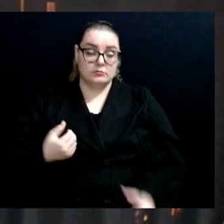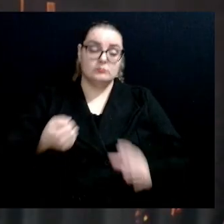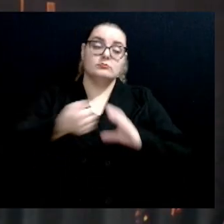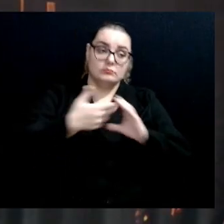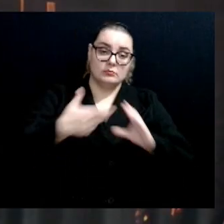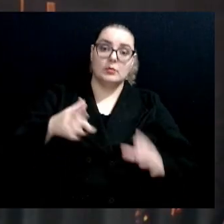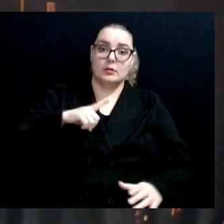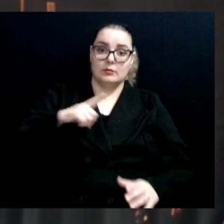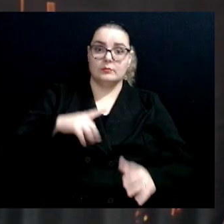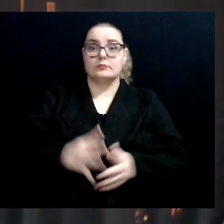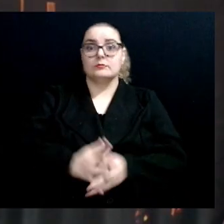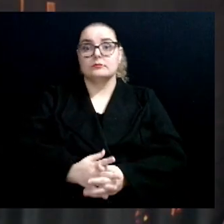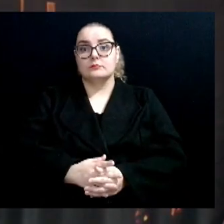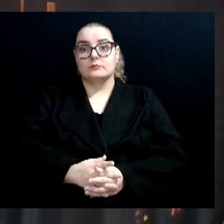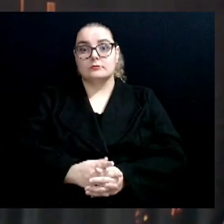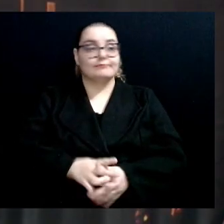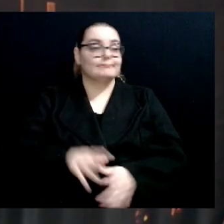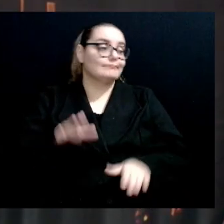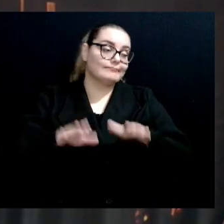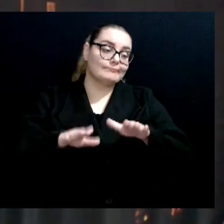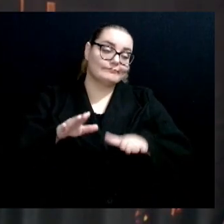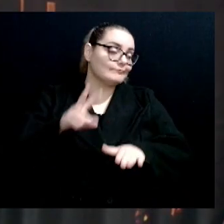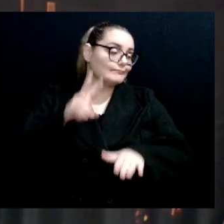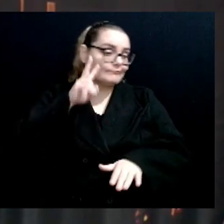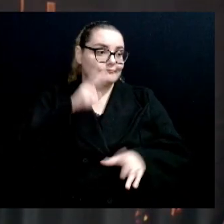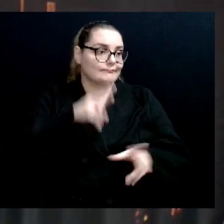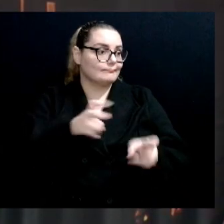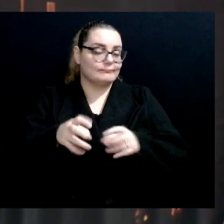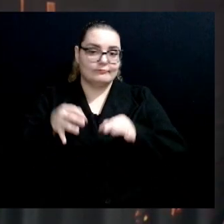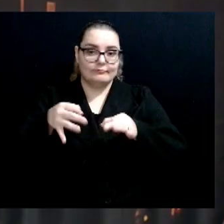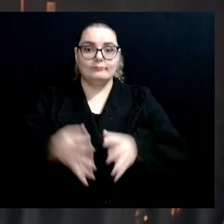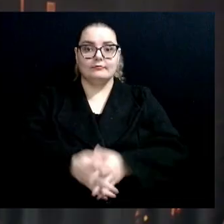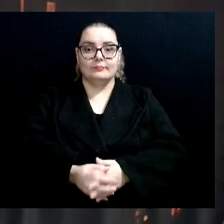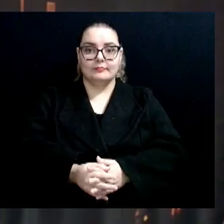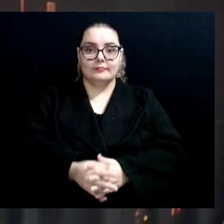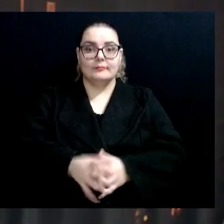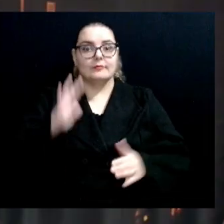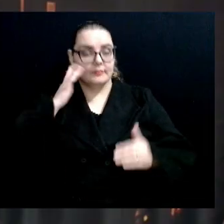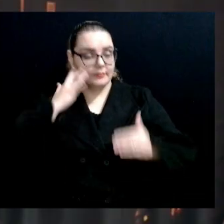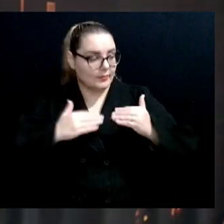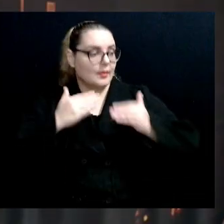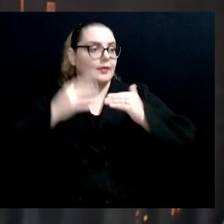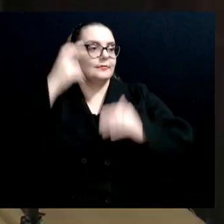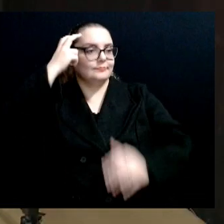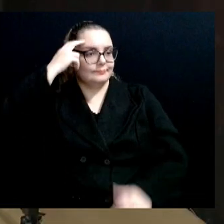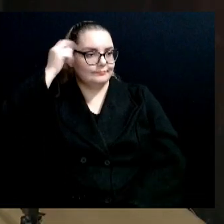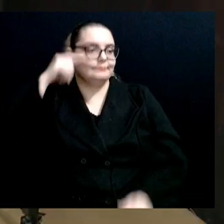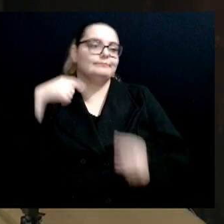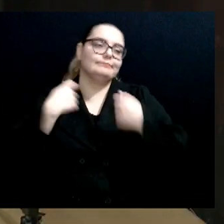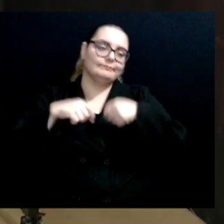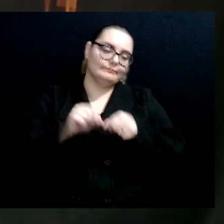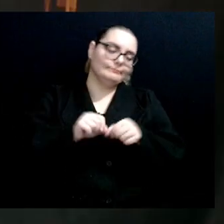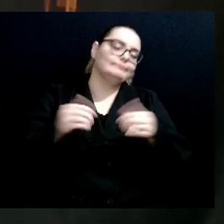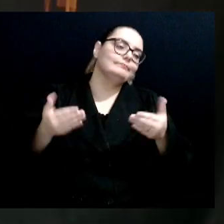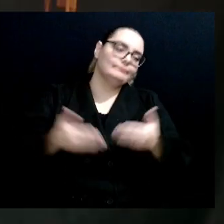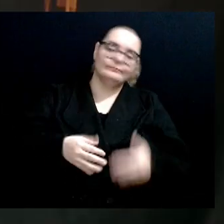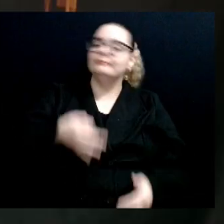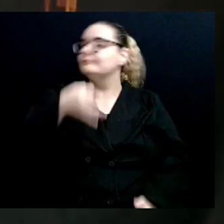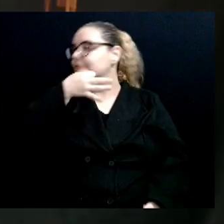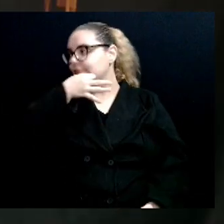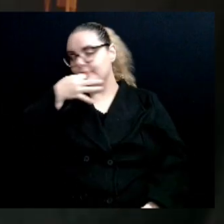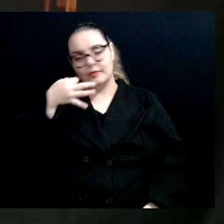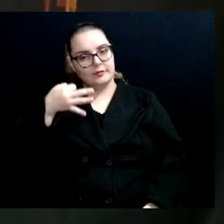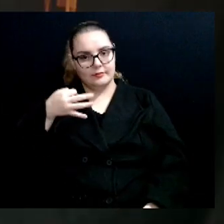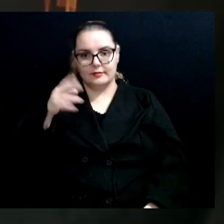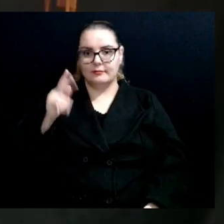ainda não aprendeu a olhar direito, né? Acho que é uma construção cultural que a gente precisa fazer agora. Muito bem, professor. Nossa, é